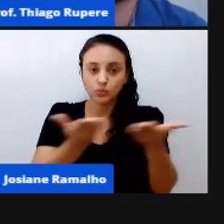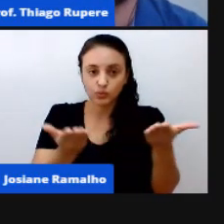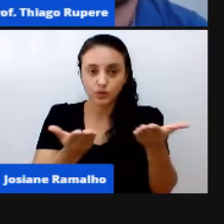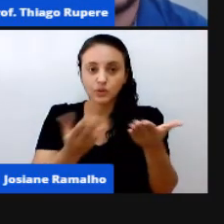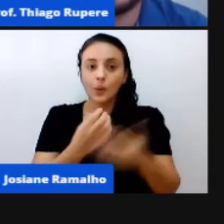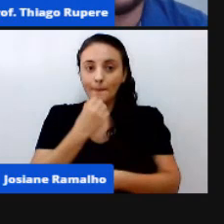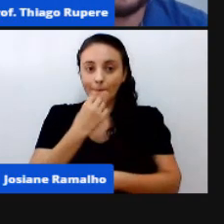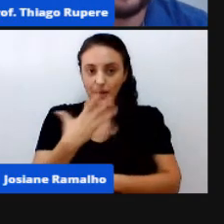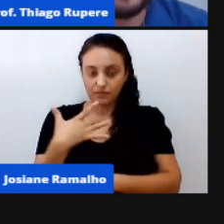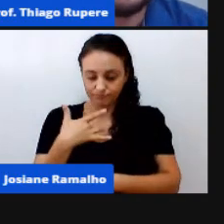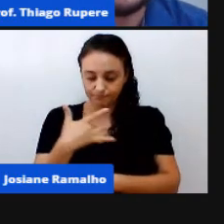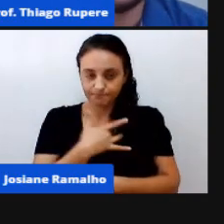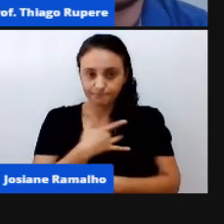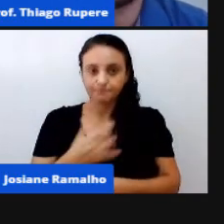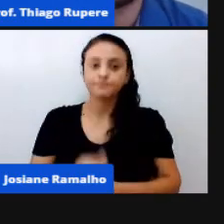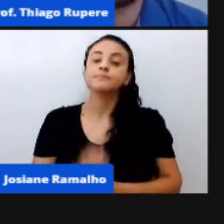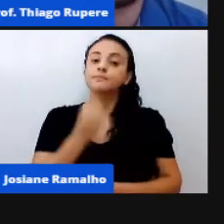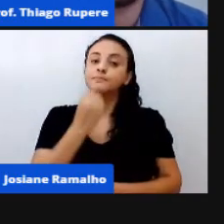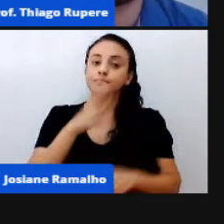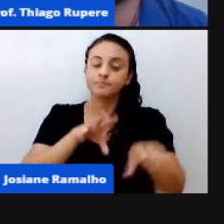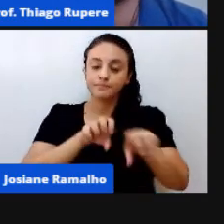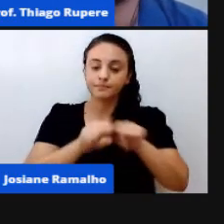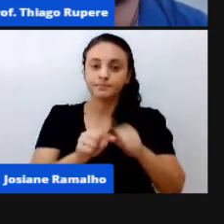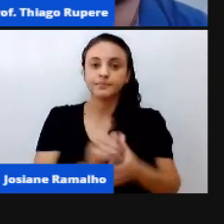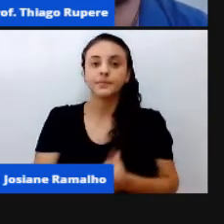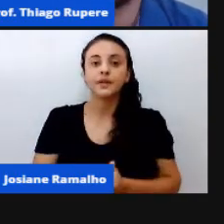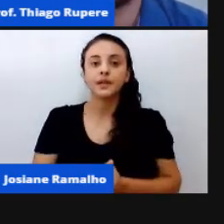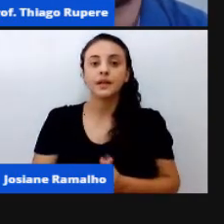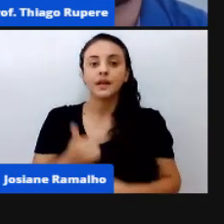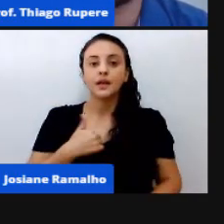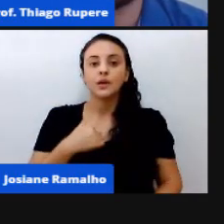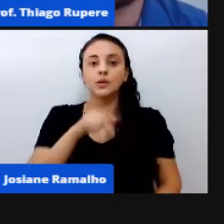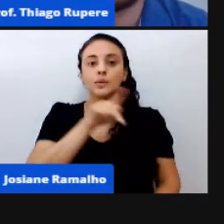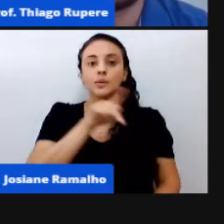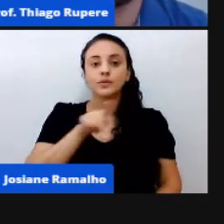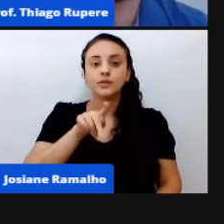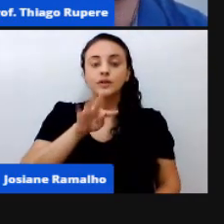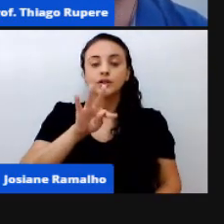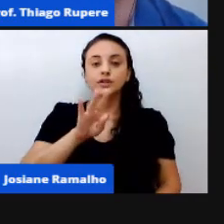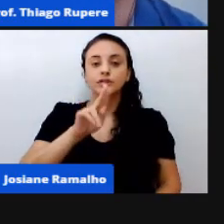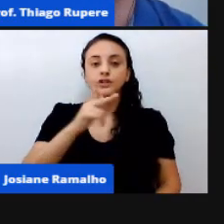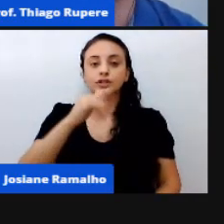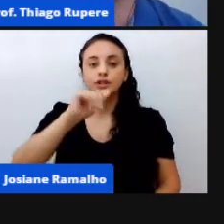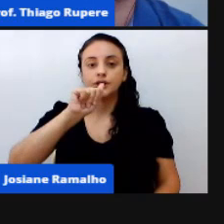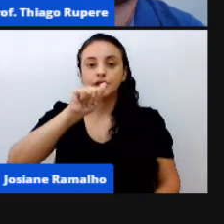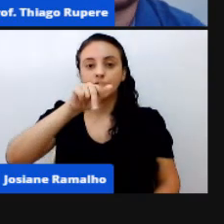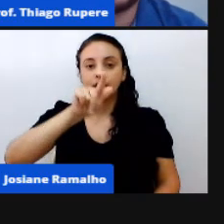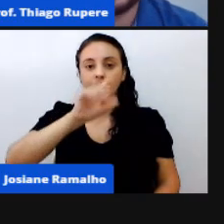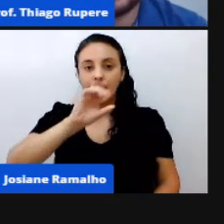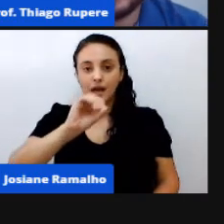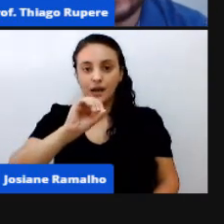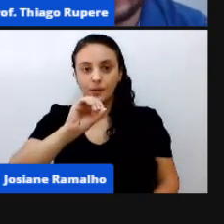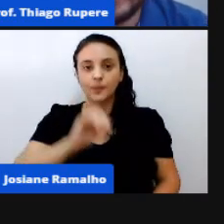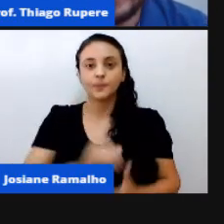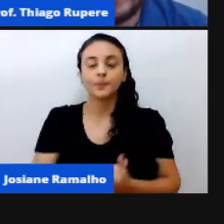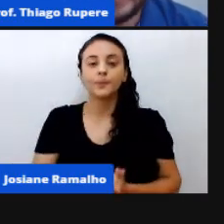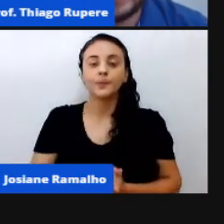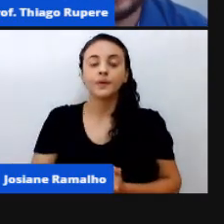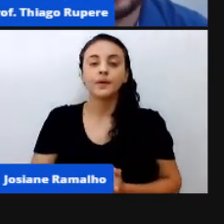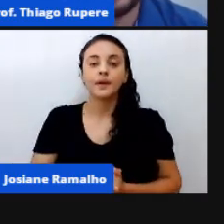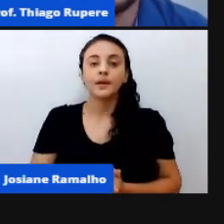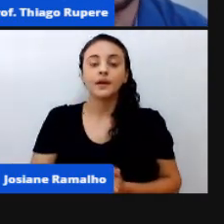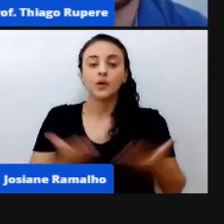professor Tiago Ruperi, desculpa. No dia de hoje, nós falaremos sobre metodologias